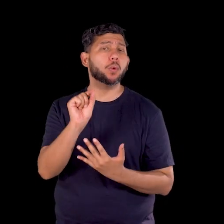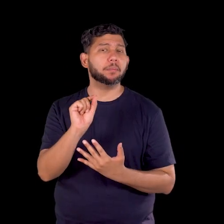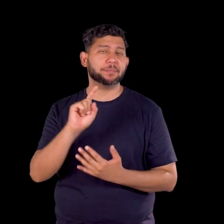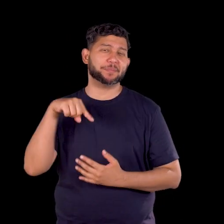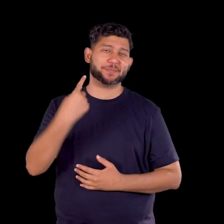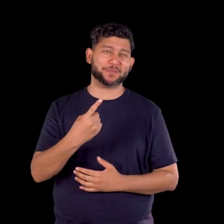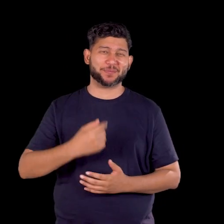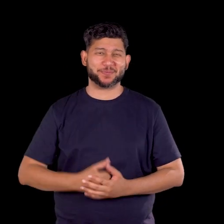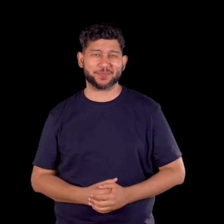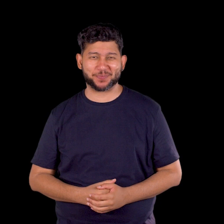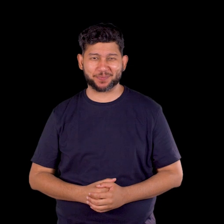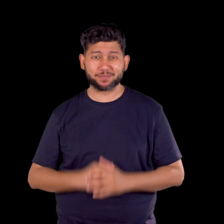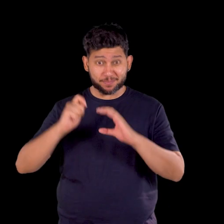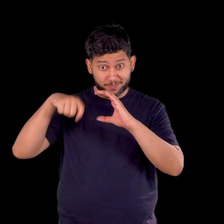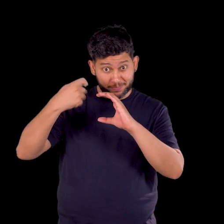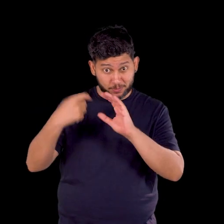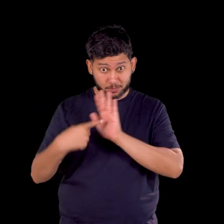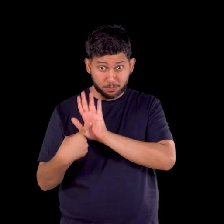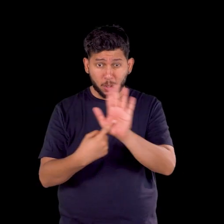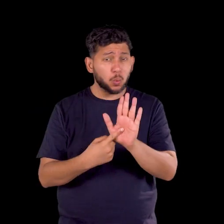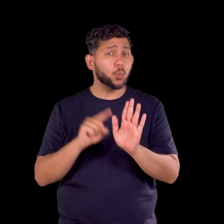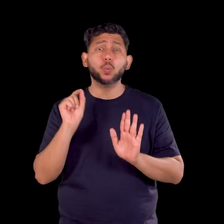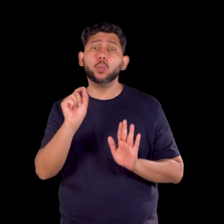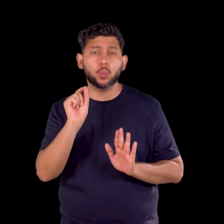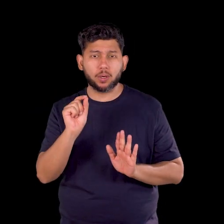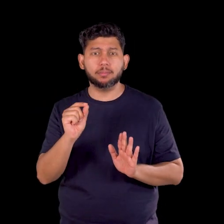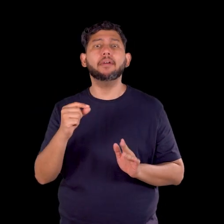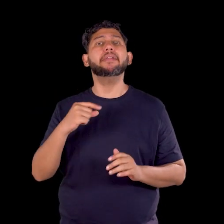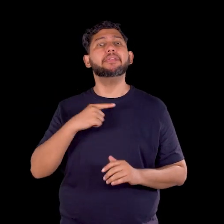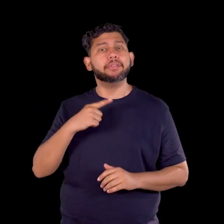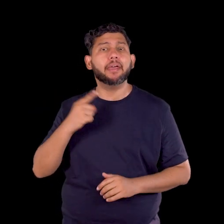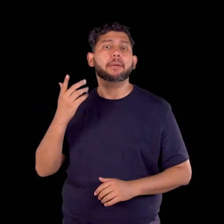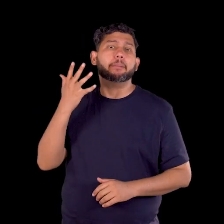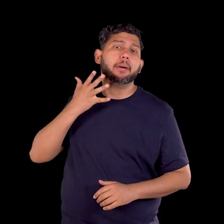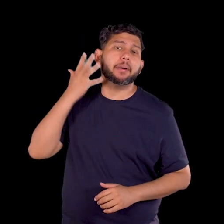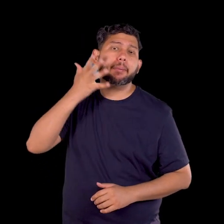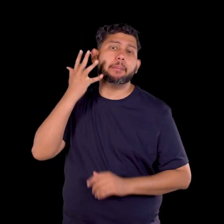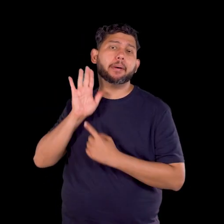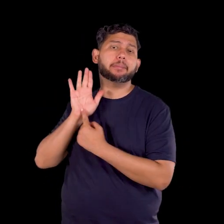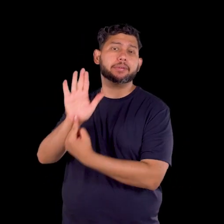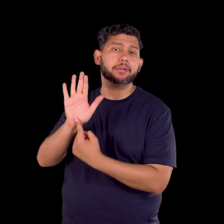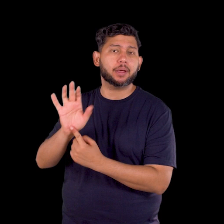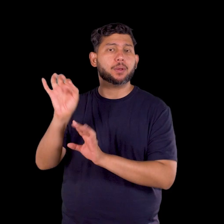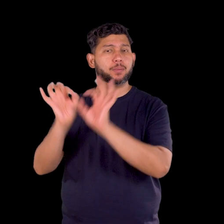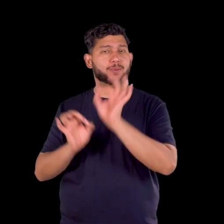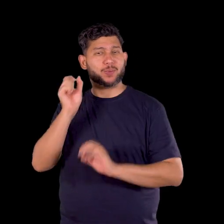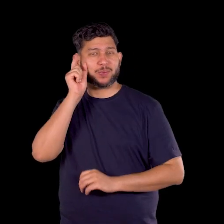A ideia deste vídeo é disponibilizarmos o conteúdo da apresentação que realizamos na divulgação do projeto